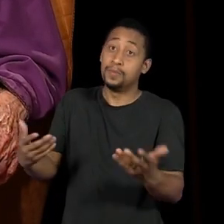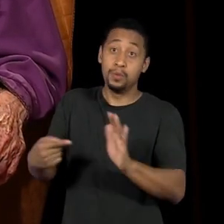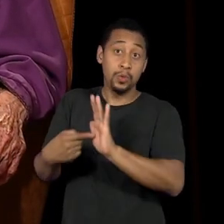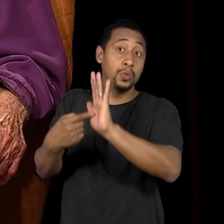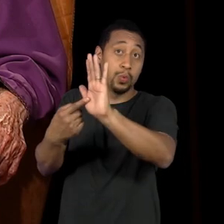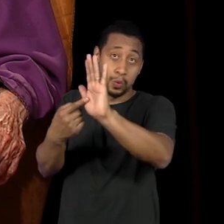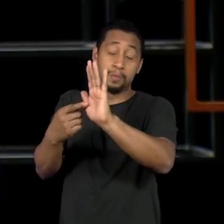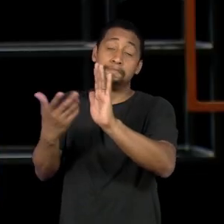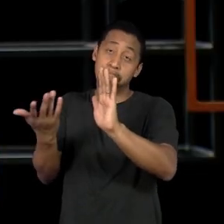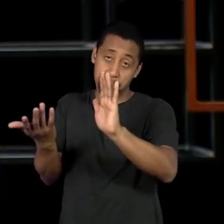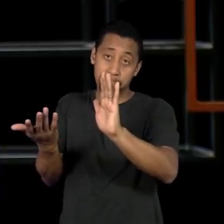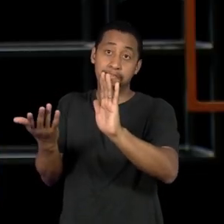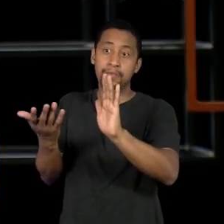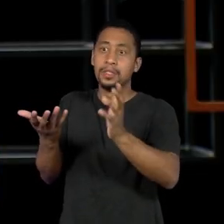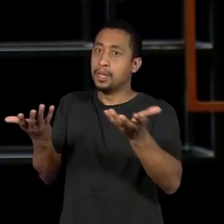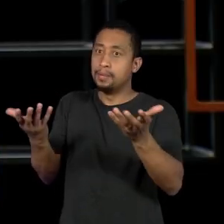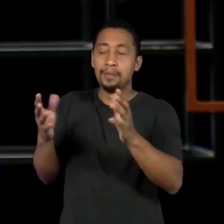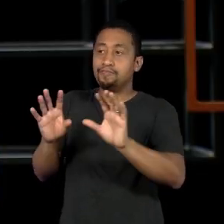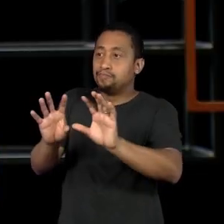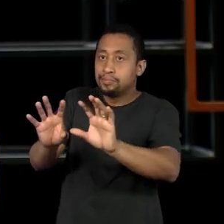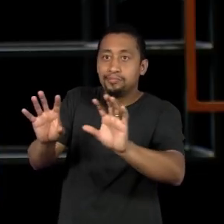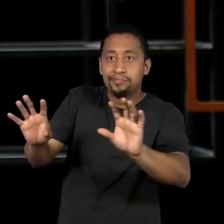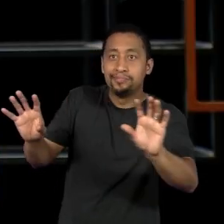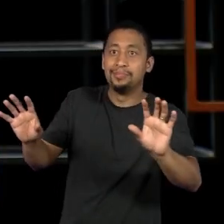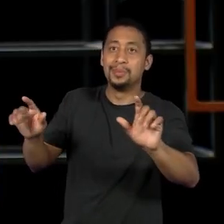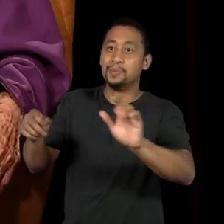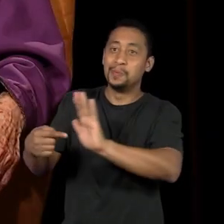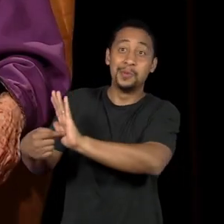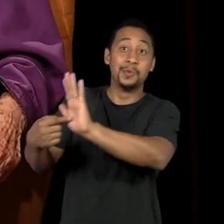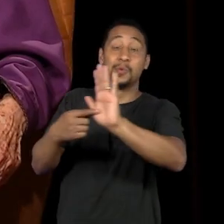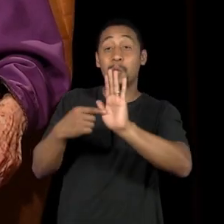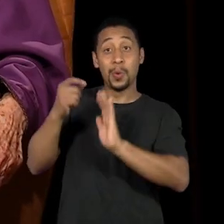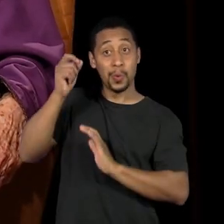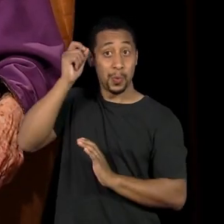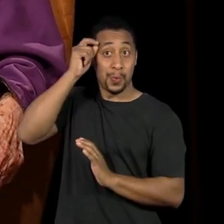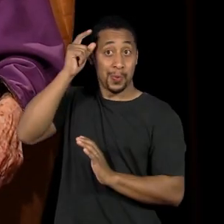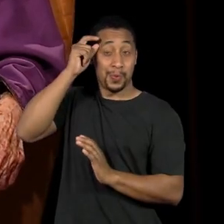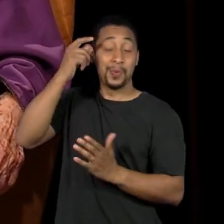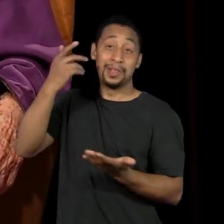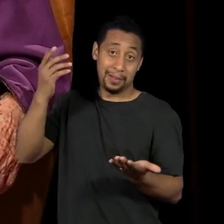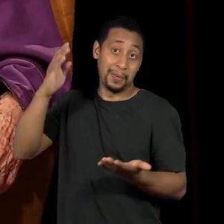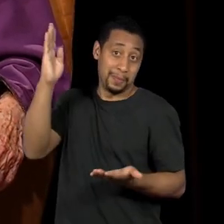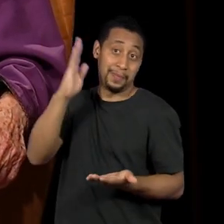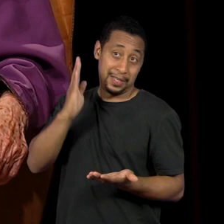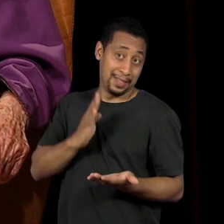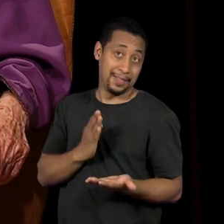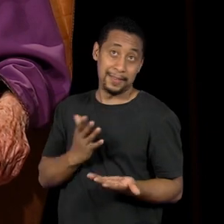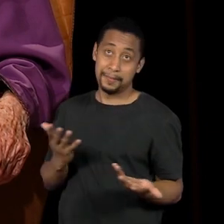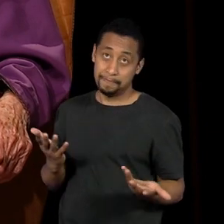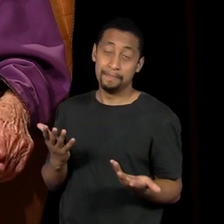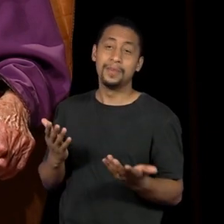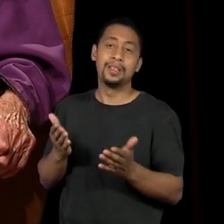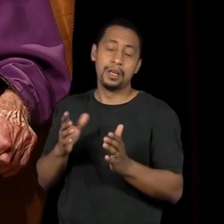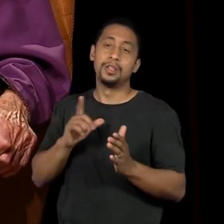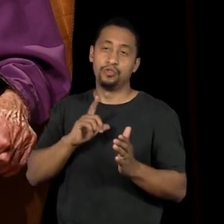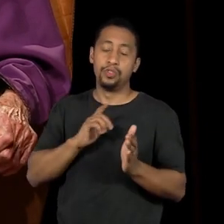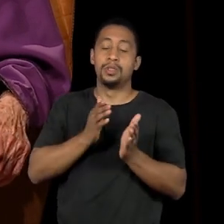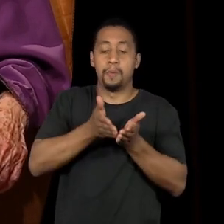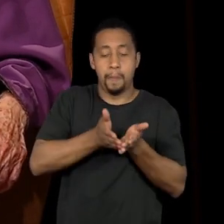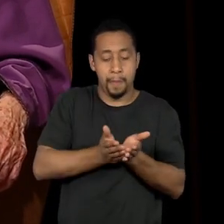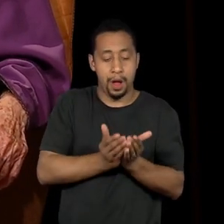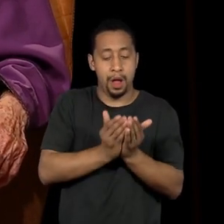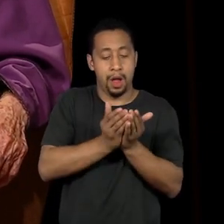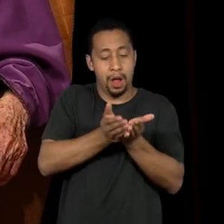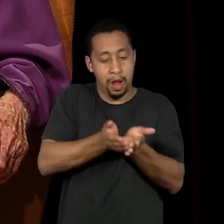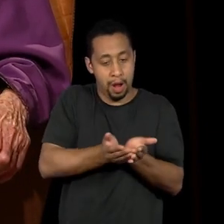de muitas futuras criações que eu fiz. E aí foi o Diadorim, que foi assim, o marco, né, na dança